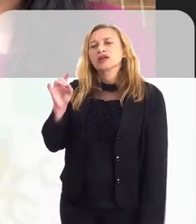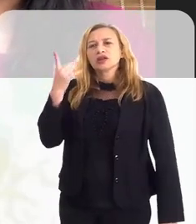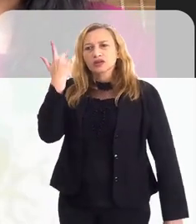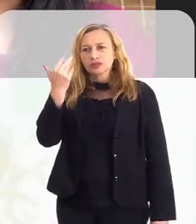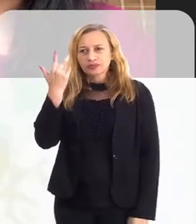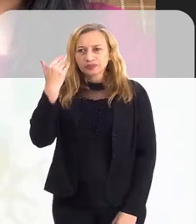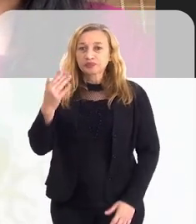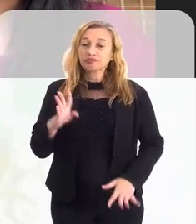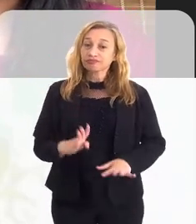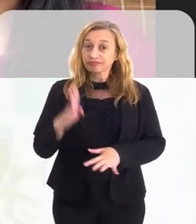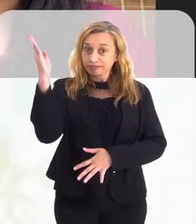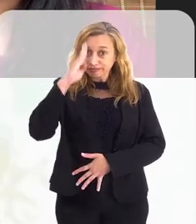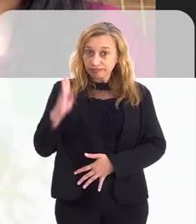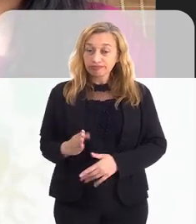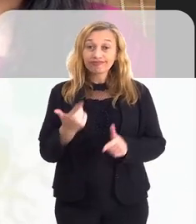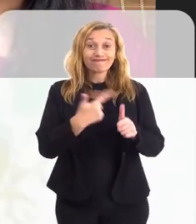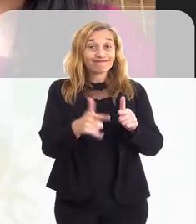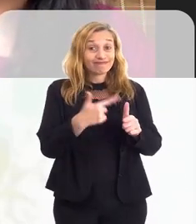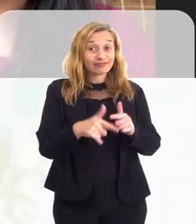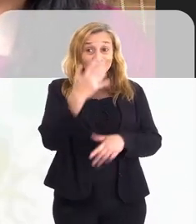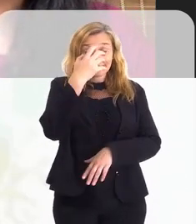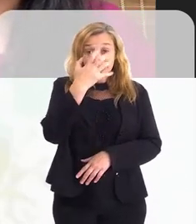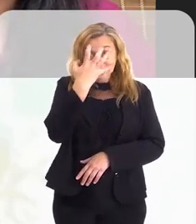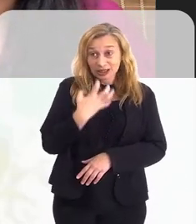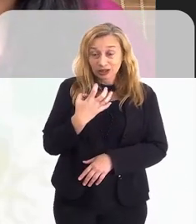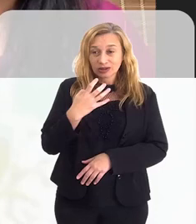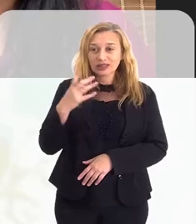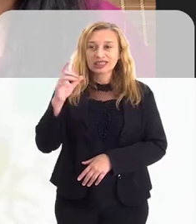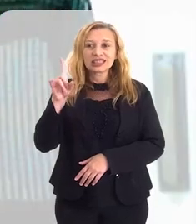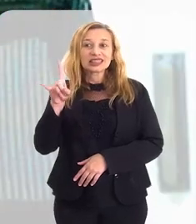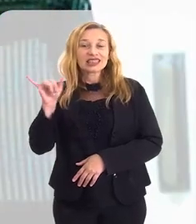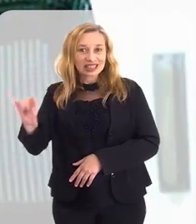Olha, o Brasil tem um problema grave, Dani,